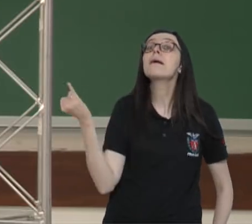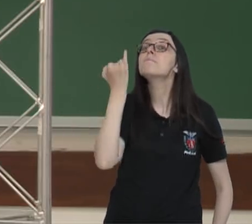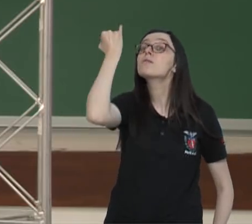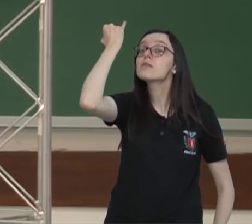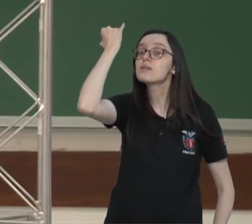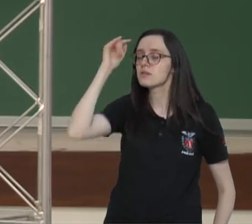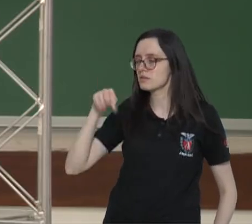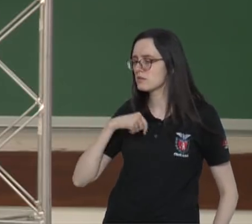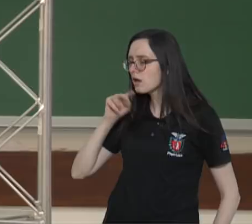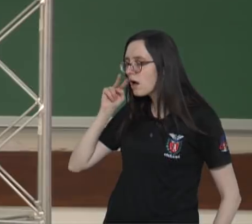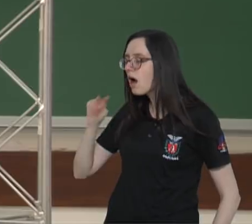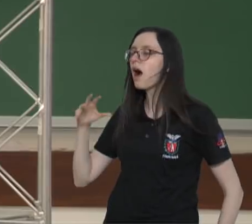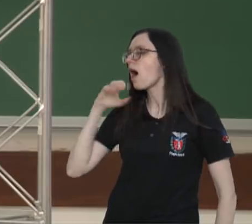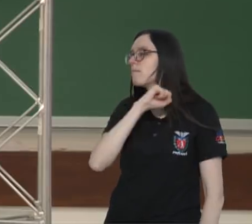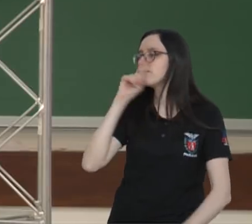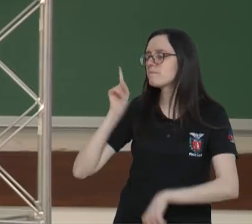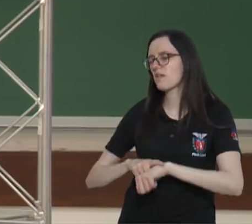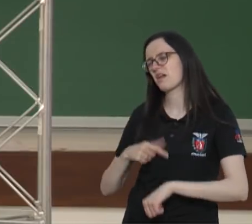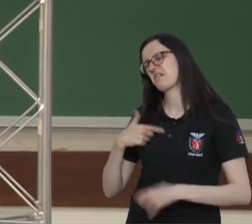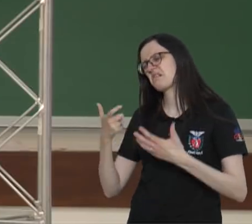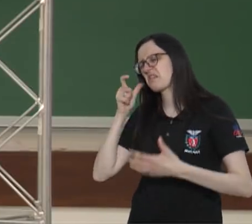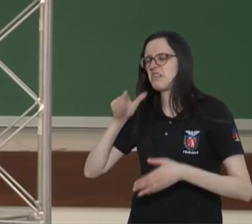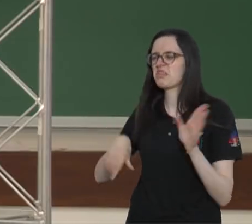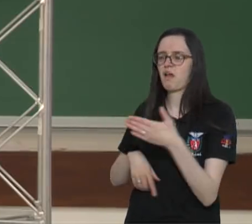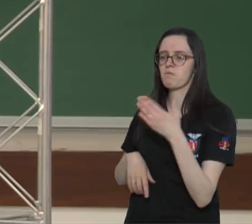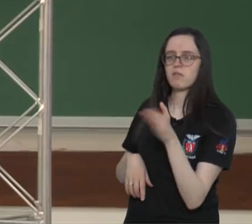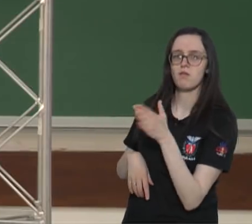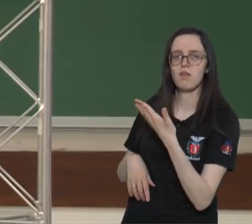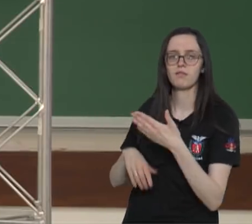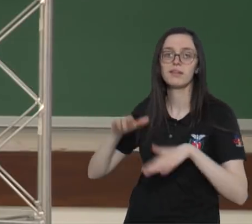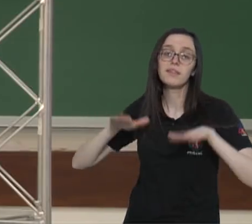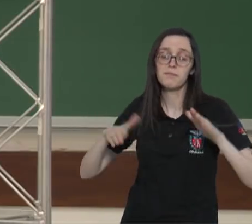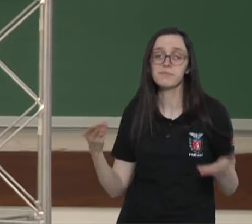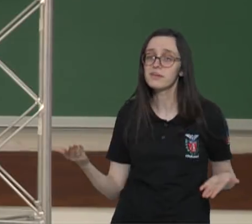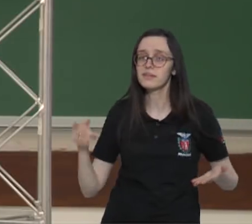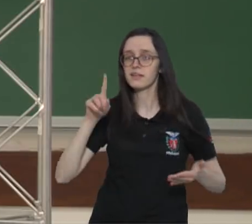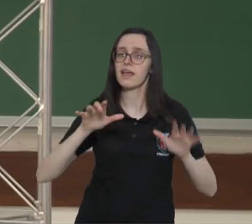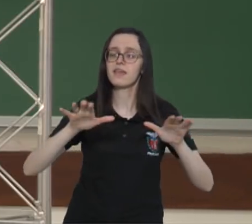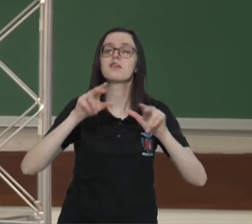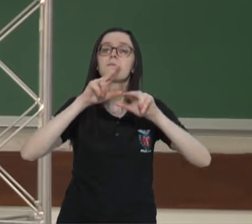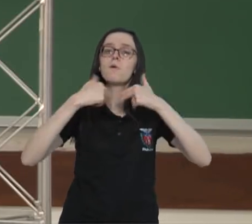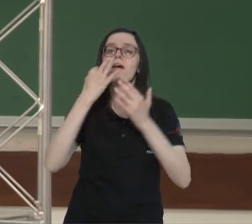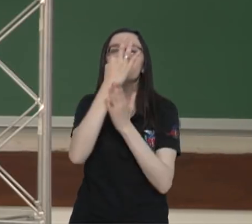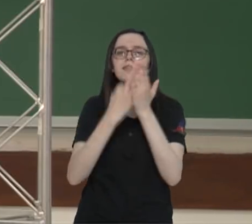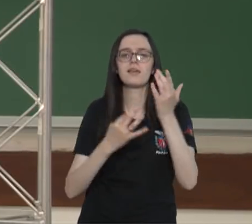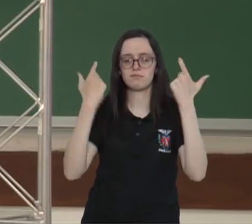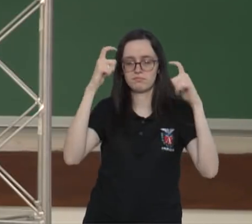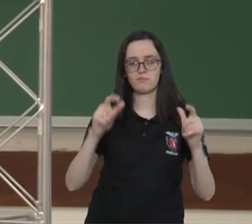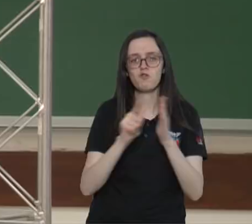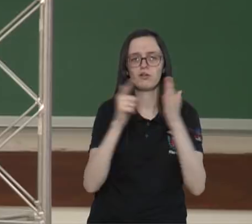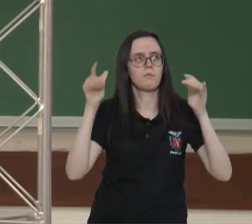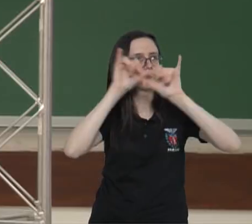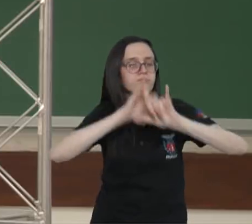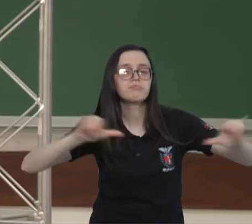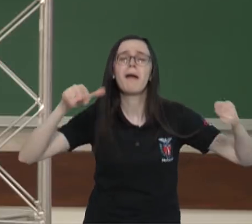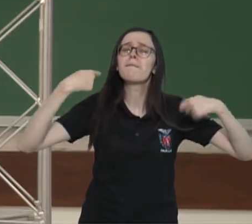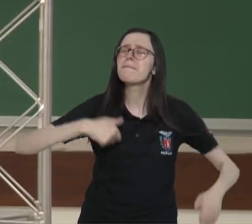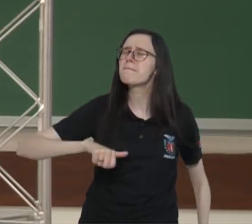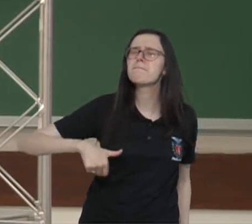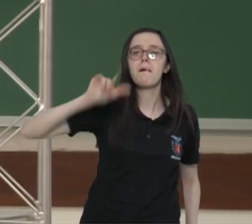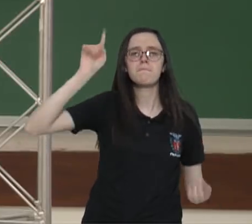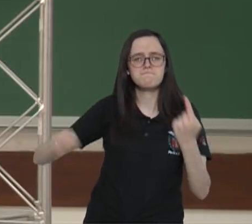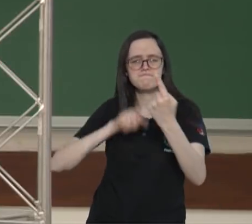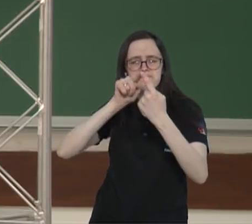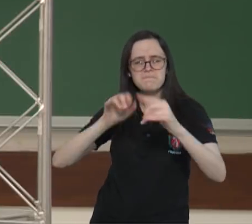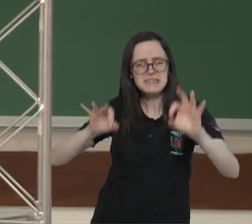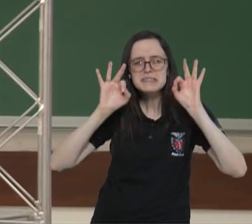interessam rapidamente e já vê se ela se interessa ou não por aquilo. Então, por isso, os textos dos classificados tentam ser o mais objetivo